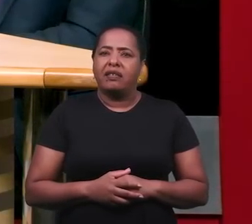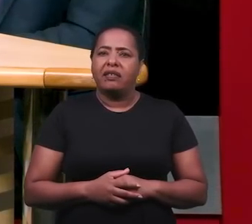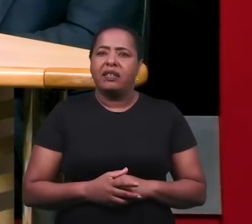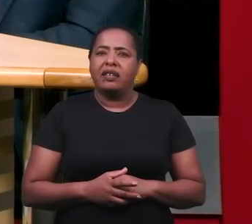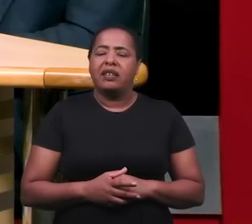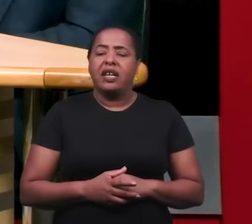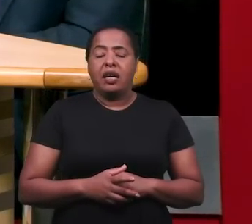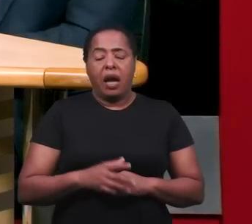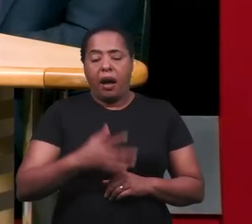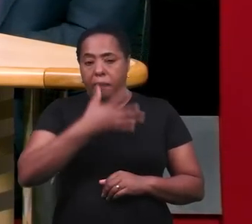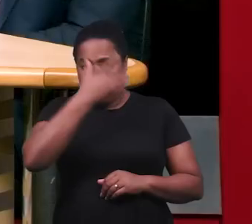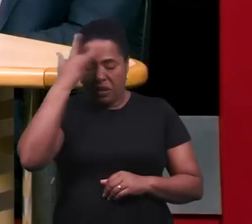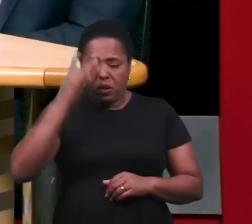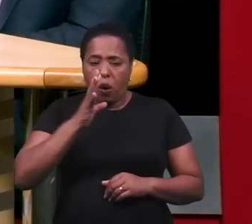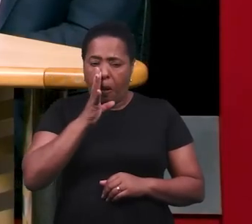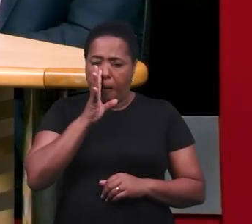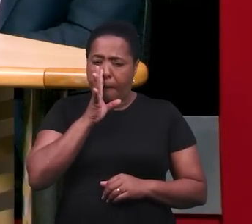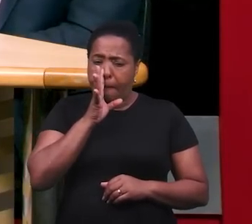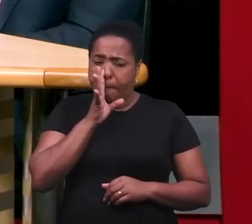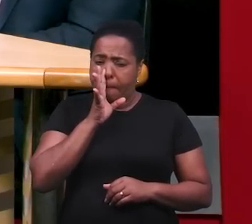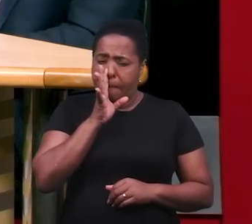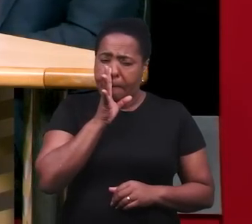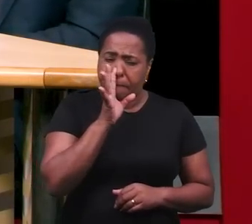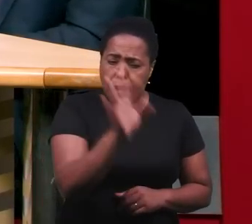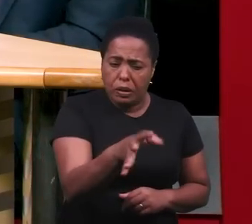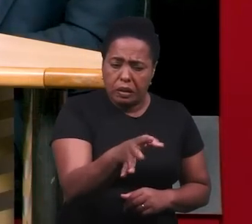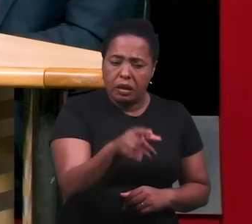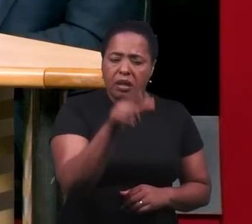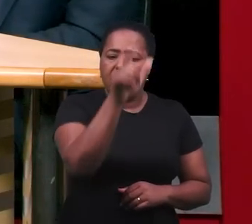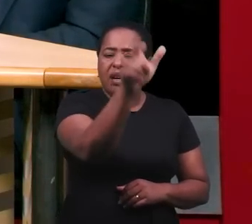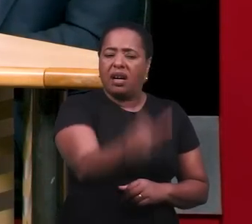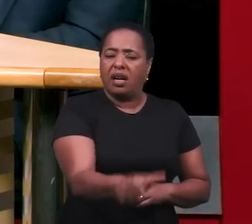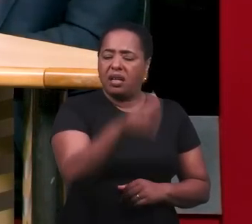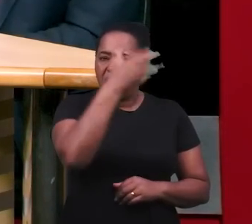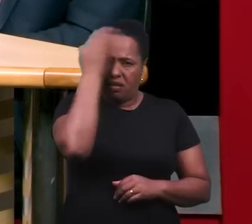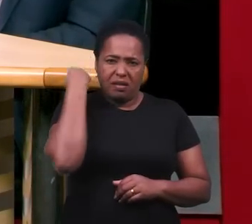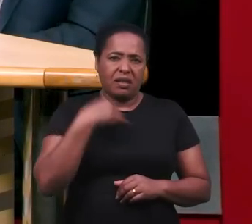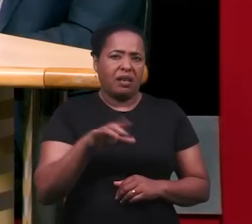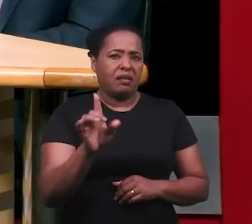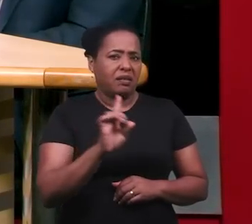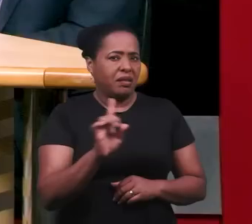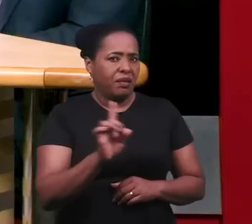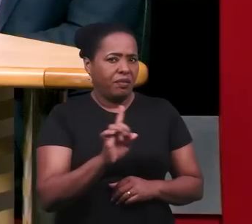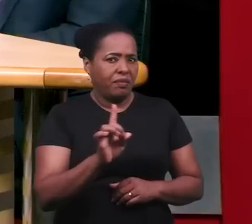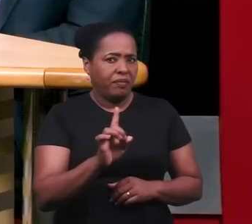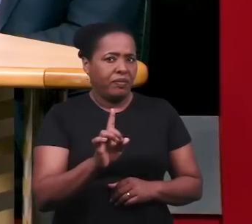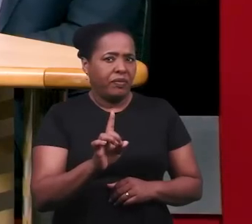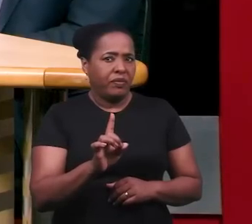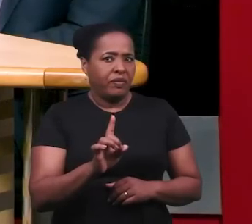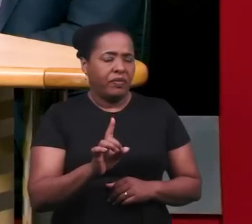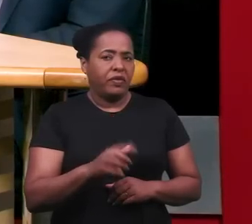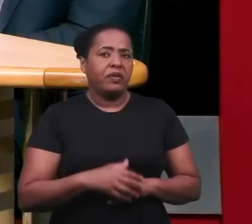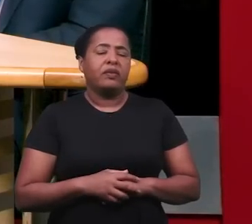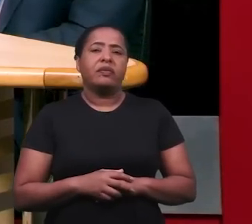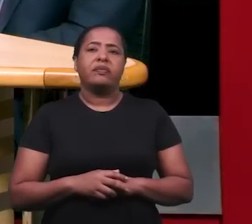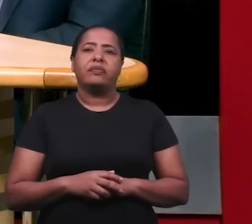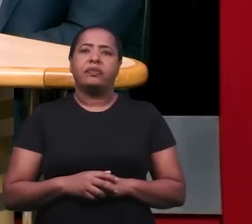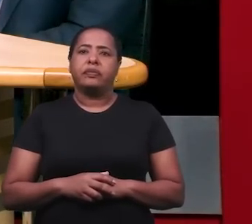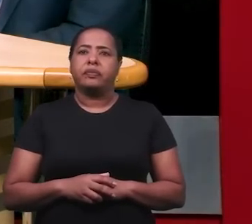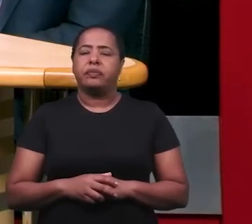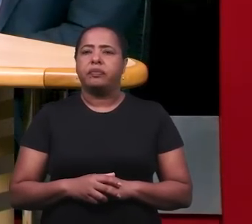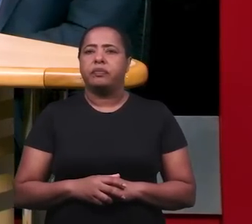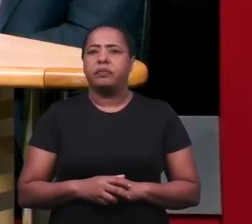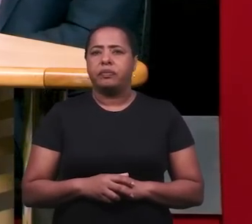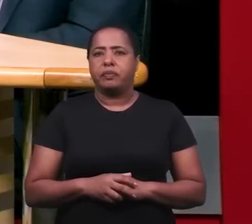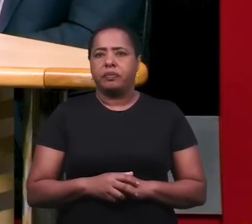aquela máxima que todo mundo conhece. E quem leva a pedrada nunca esquece, né? Então, muita prudência nesse lado. Agora, a